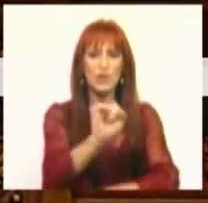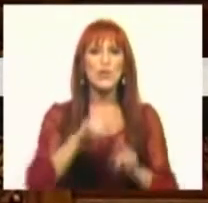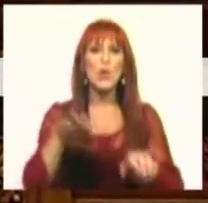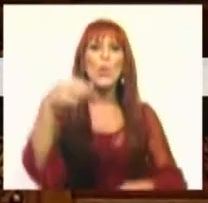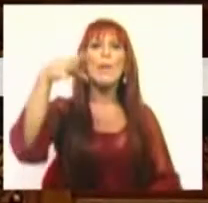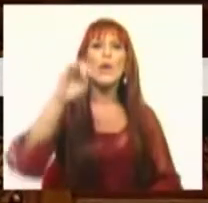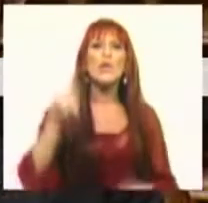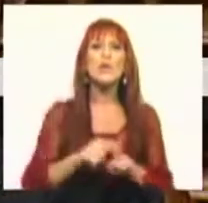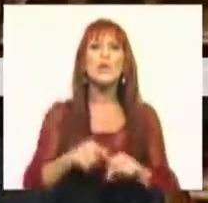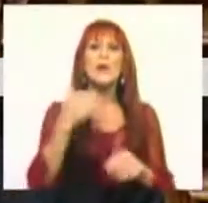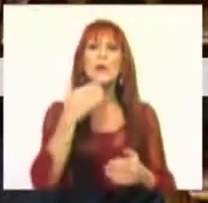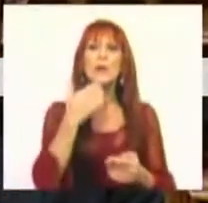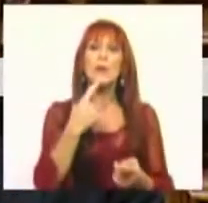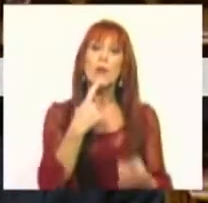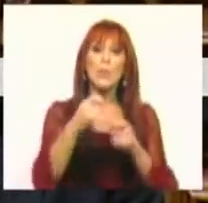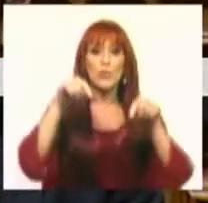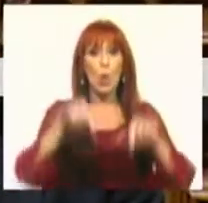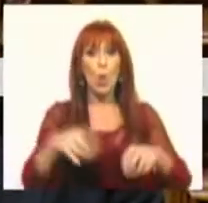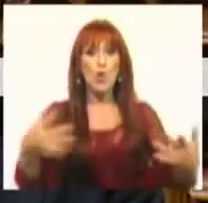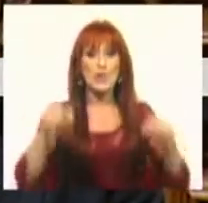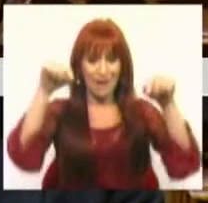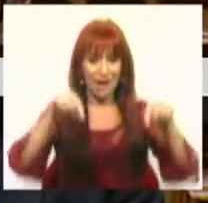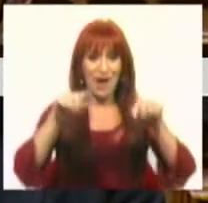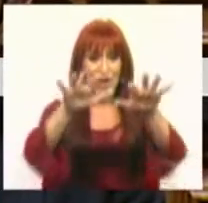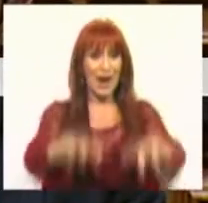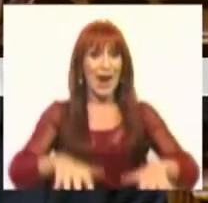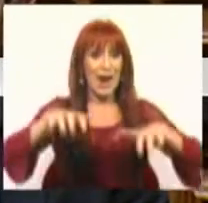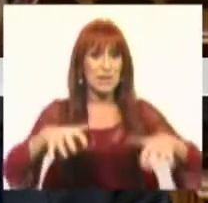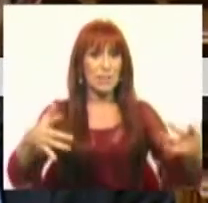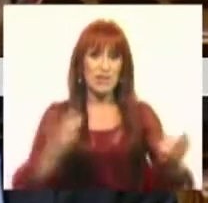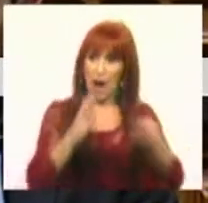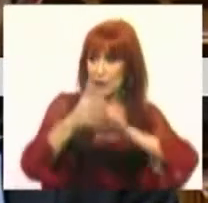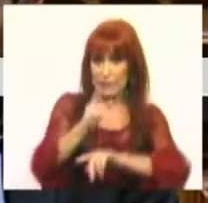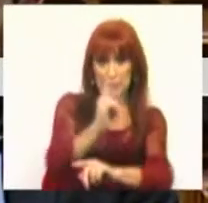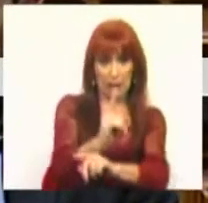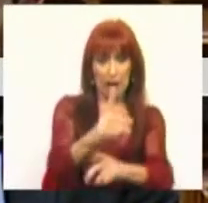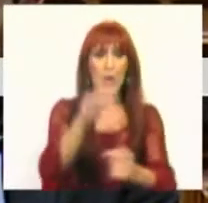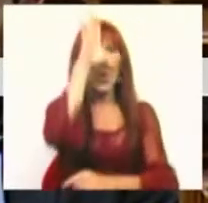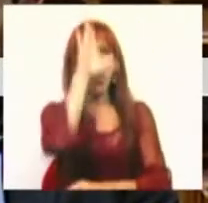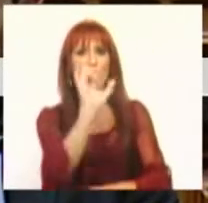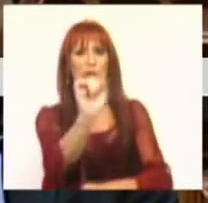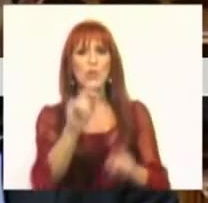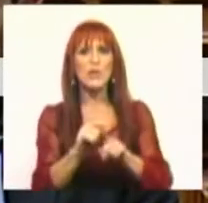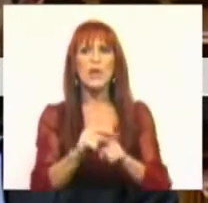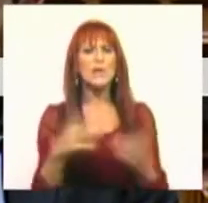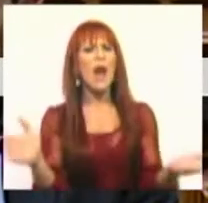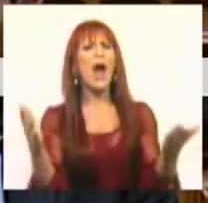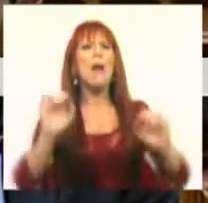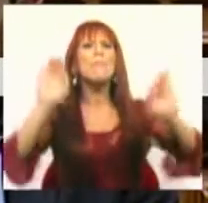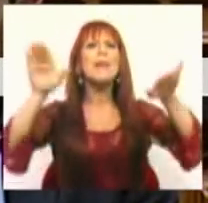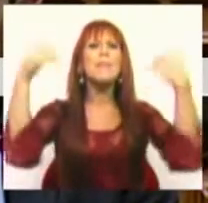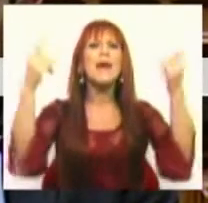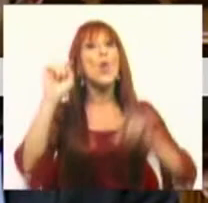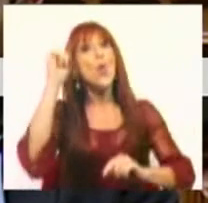Partido Socialista interpela hoje esta Assembleia e, através dela, o Governo, para suscitar